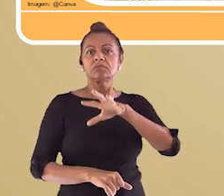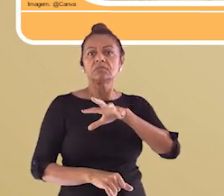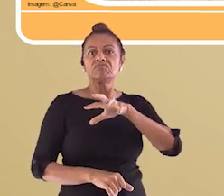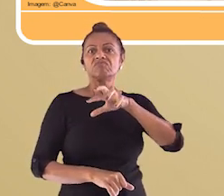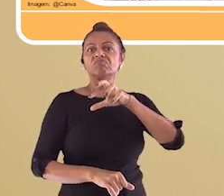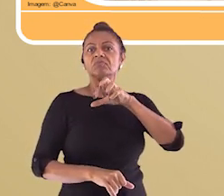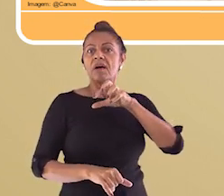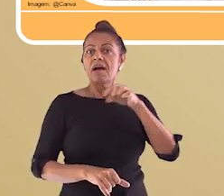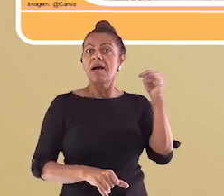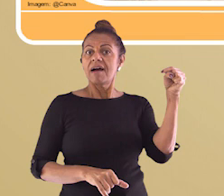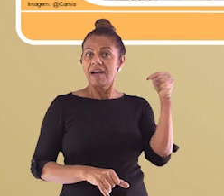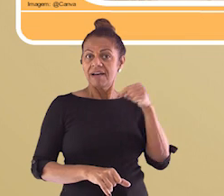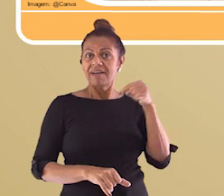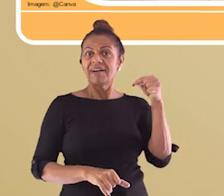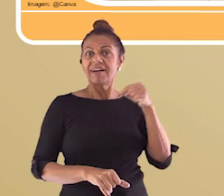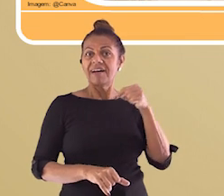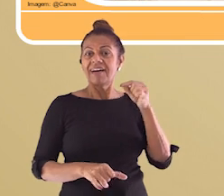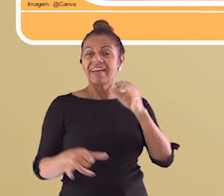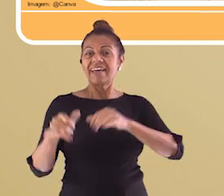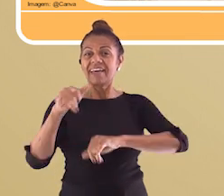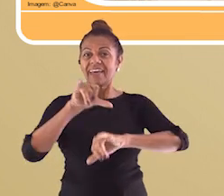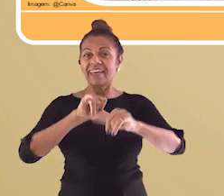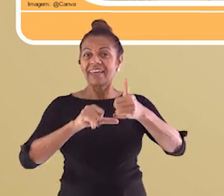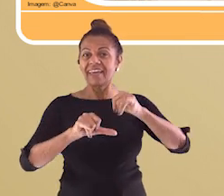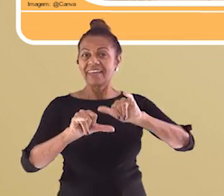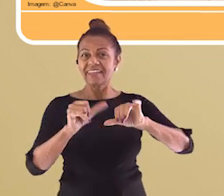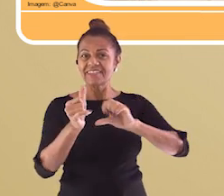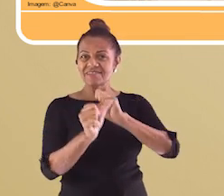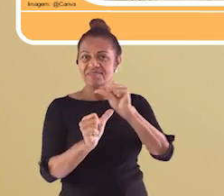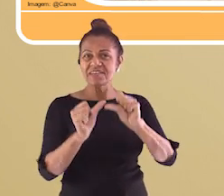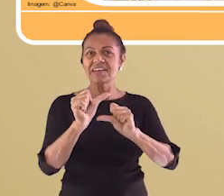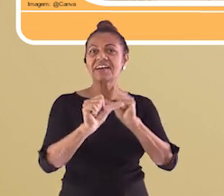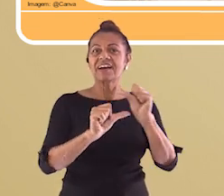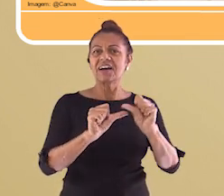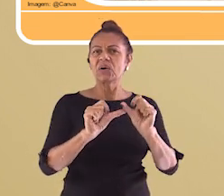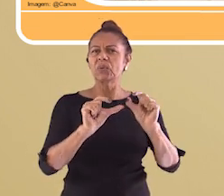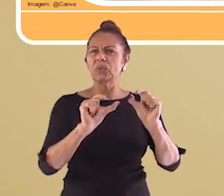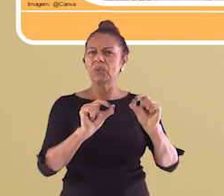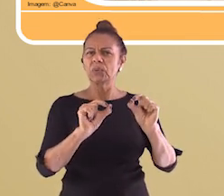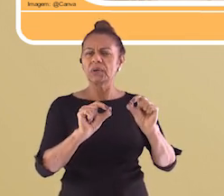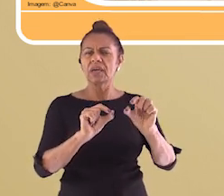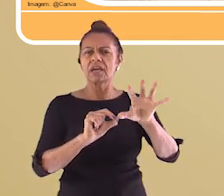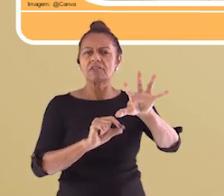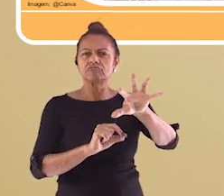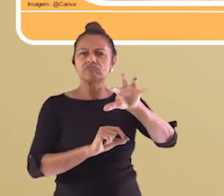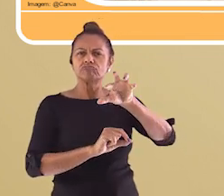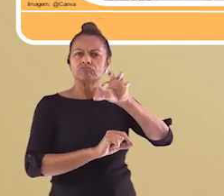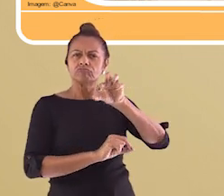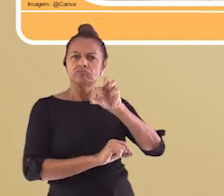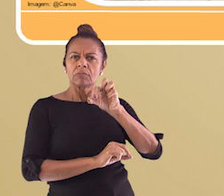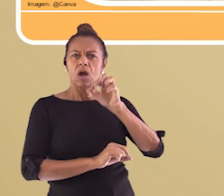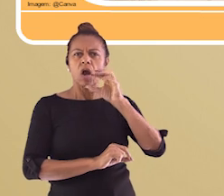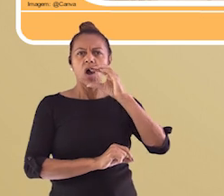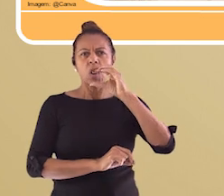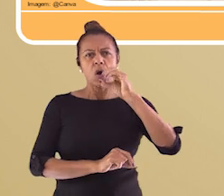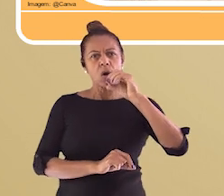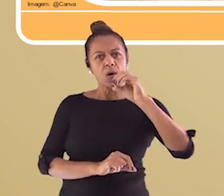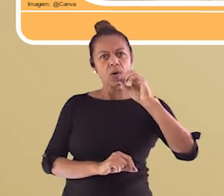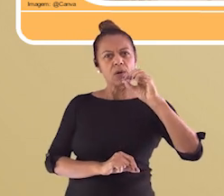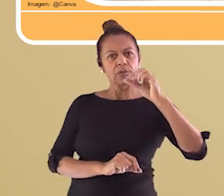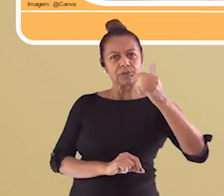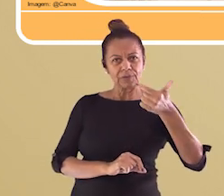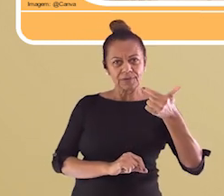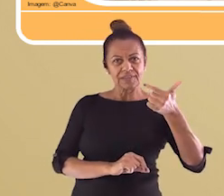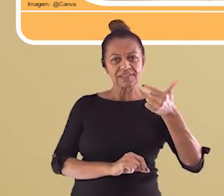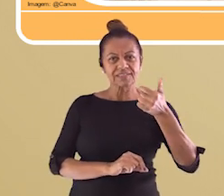glicose como fonte de energia para inspirar o gás oxigênio e expirar o gás carbônico. Mas afinal